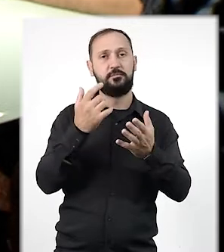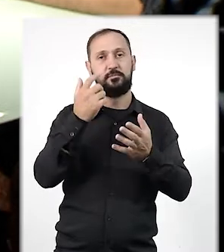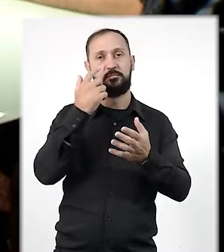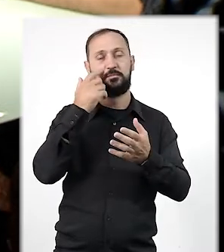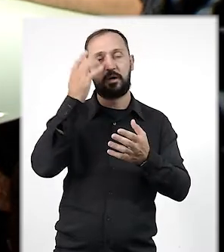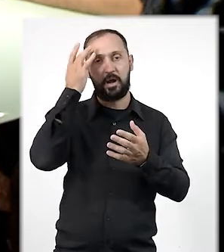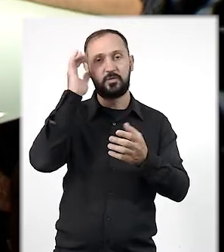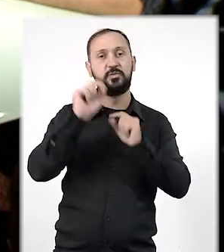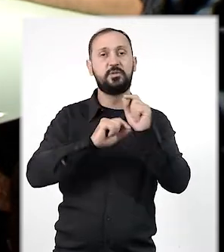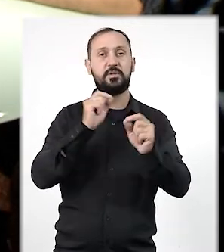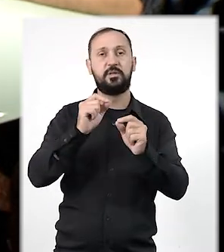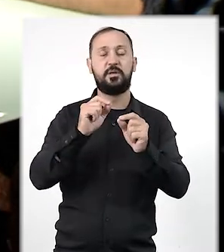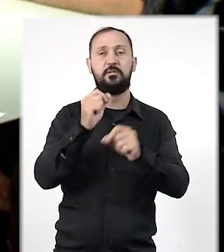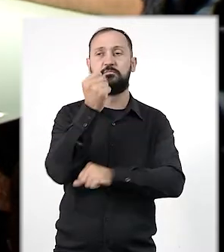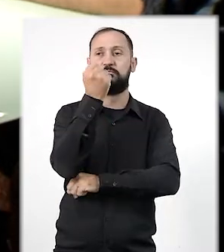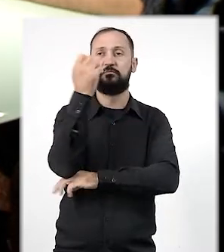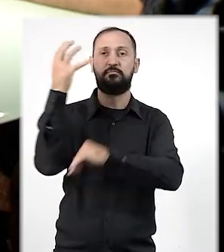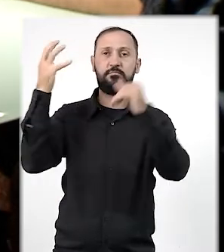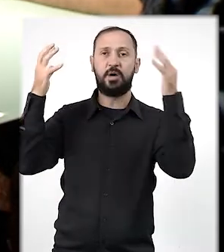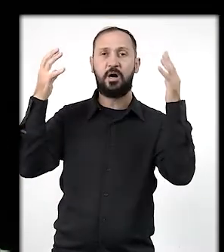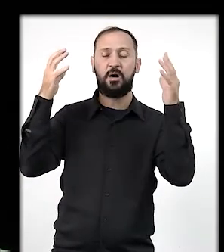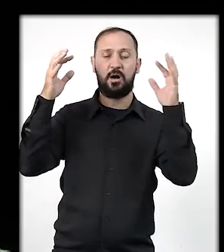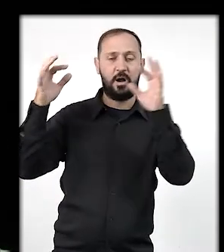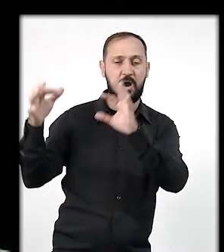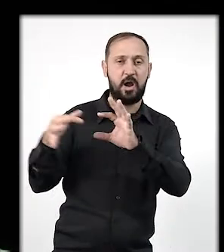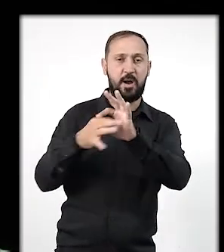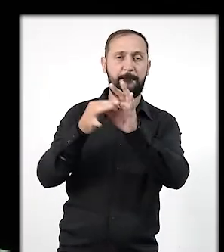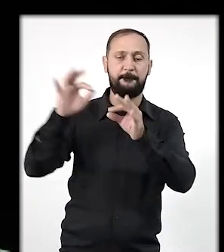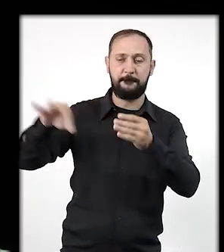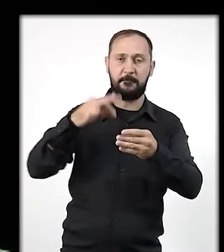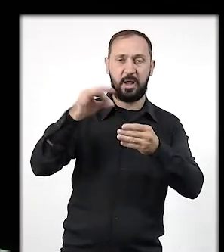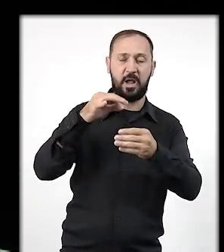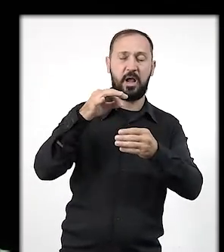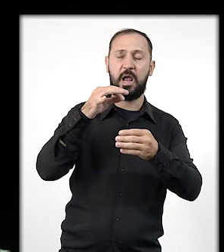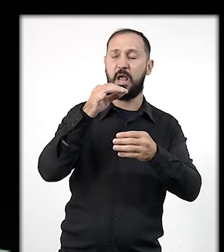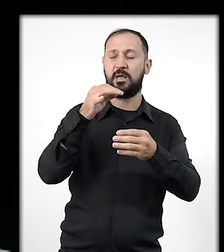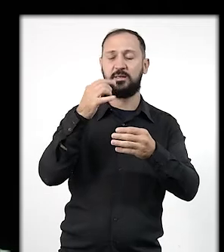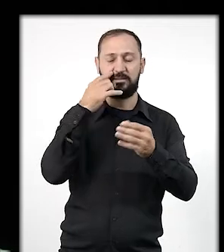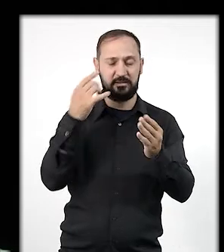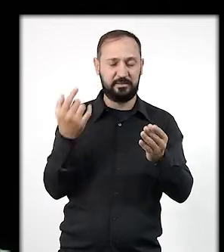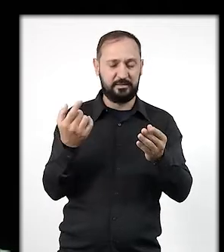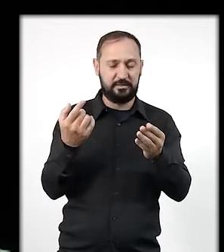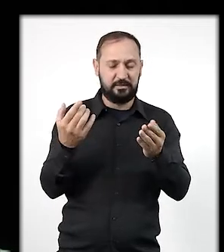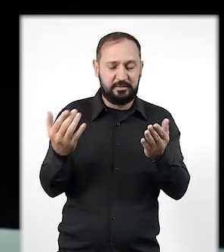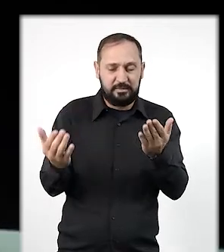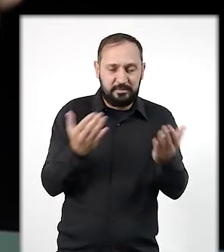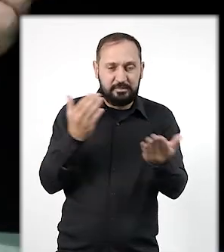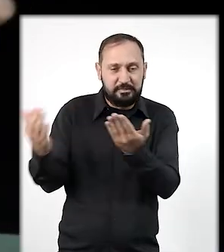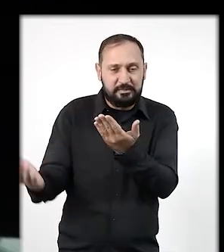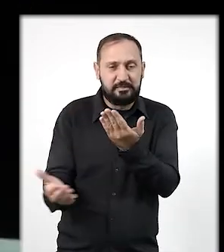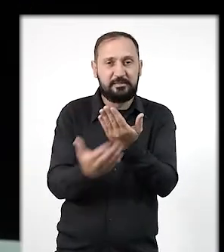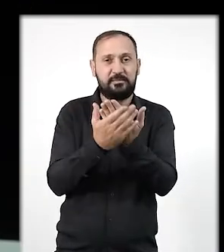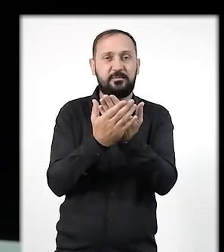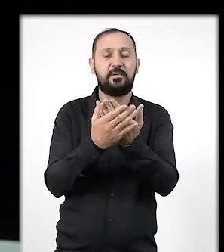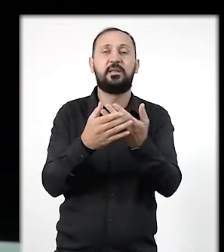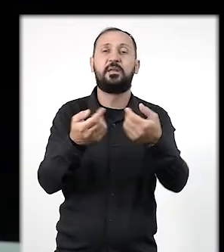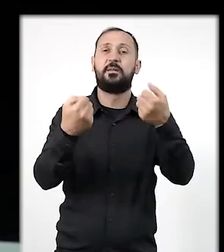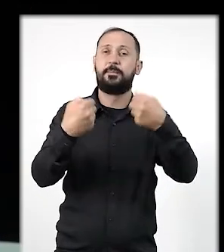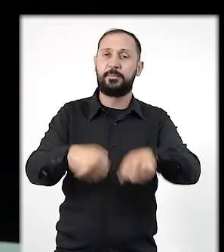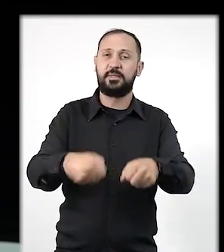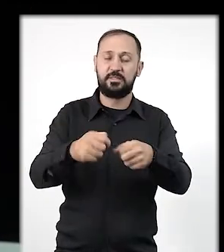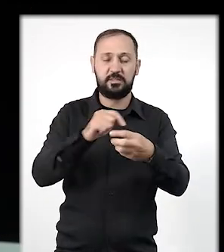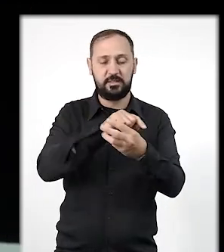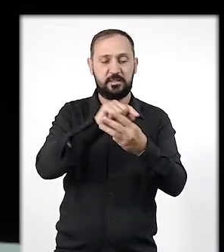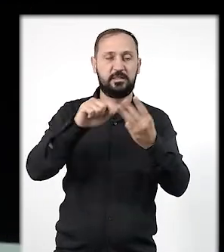gente já puxa o meio ambiente, é aí que a gente amarra todo o seu trabalho, concluindo, então, que há uma interdependência entre esses